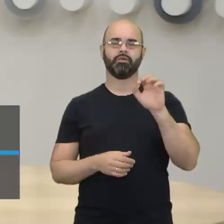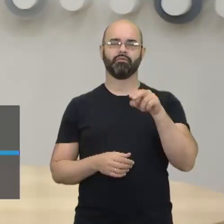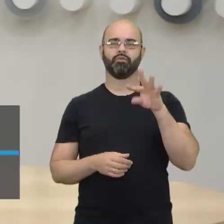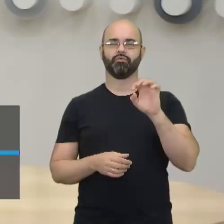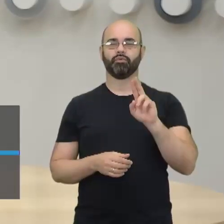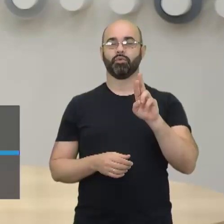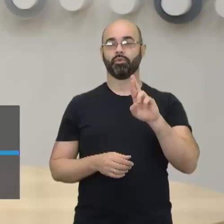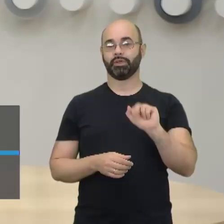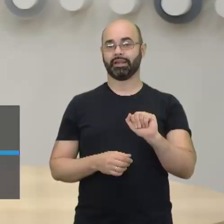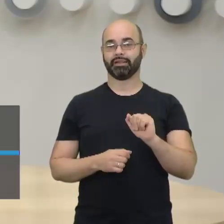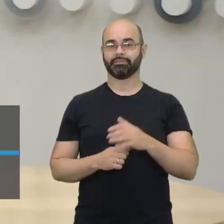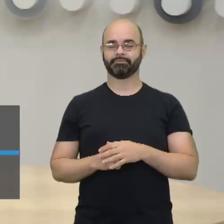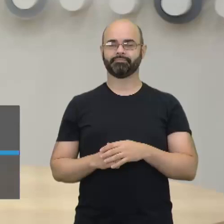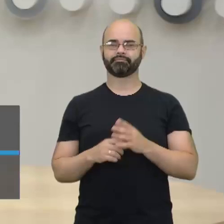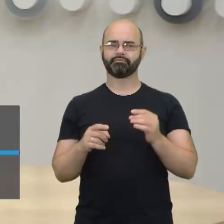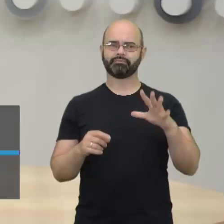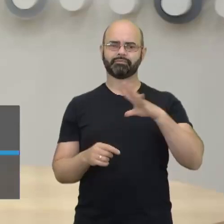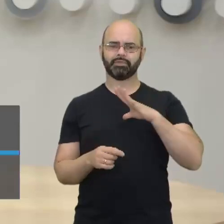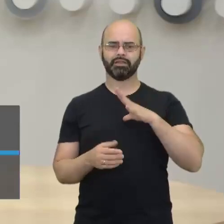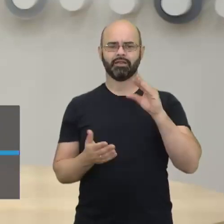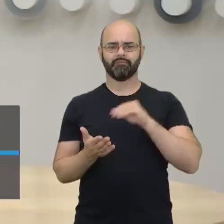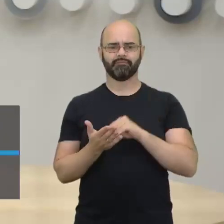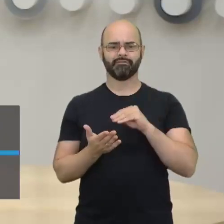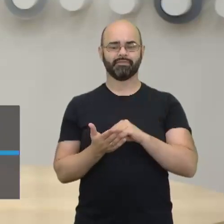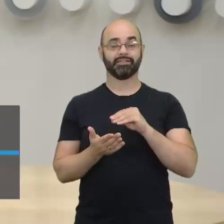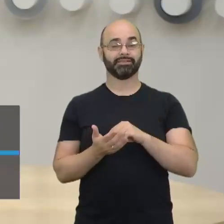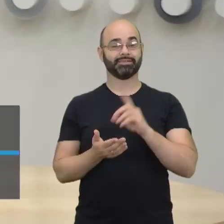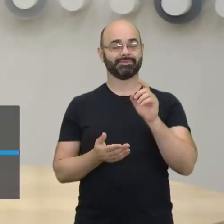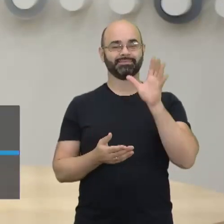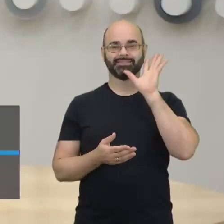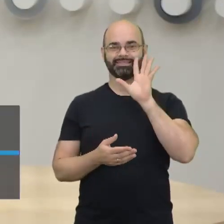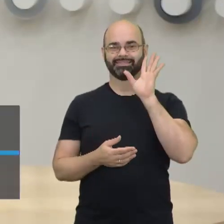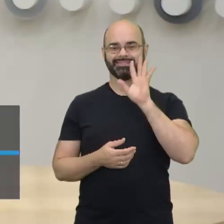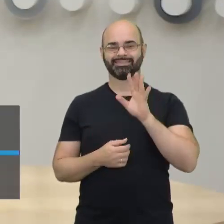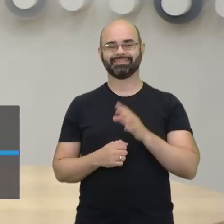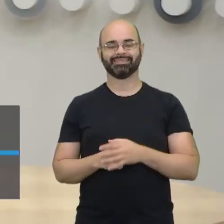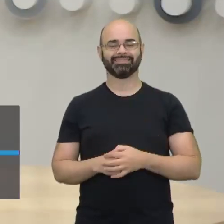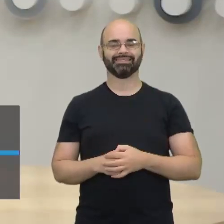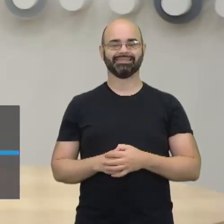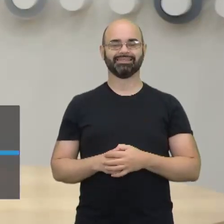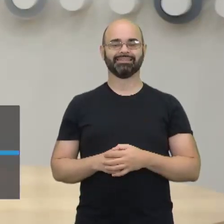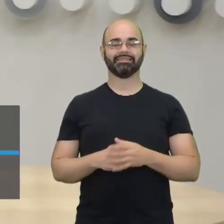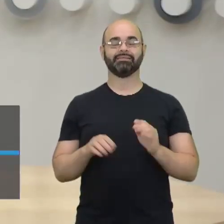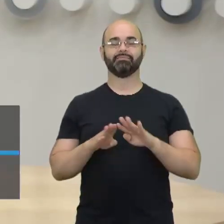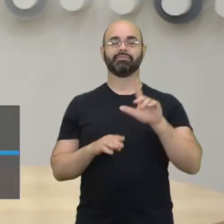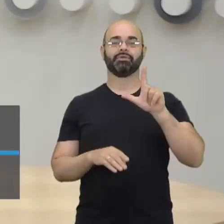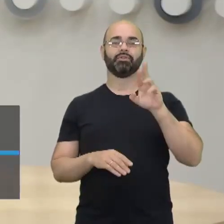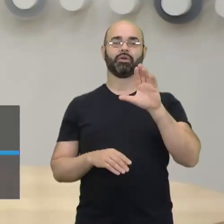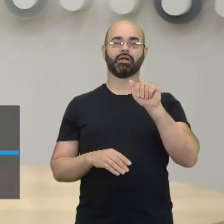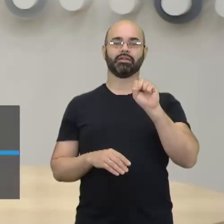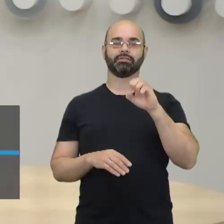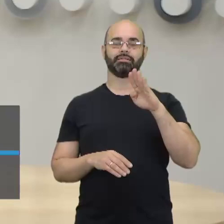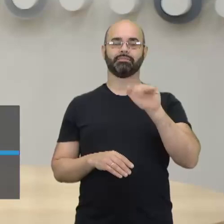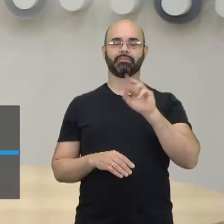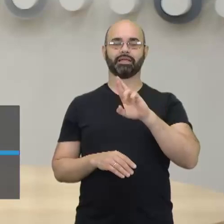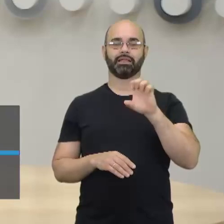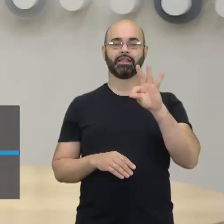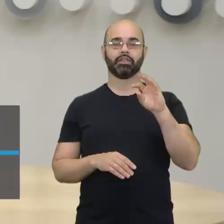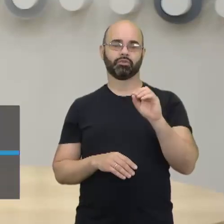Editora, né? Só faltou aqui a cidade, a Cachoeira Paulista. Olha aí, que legal, né? Muito bom. O Lucas Barreto disse que